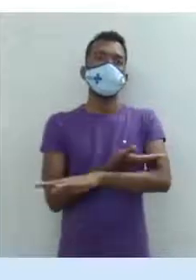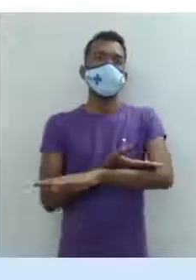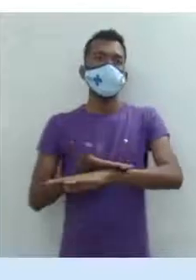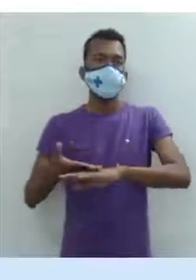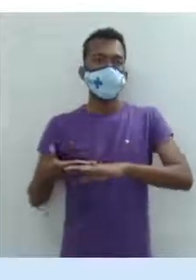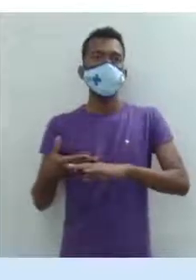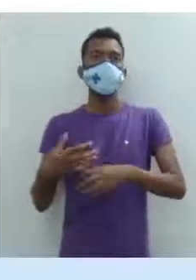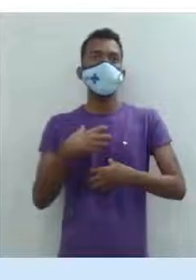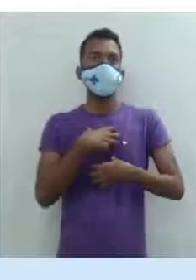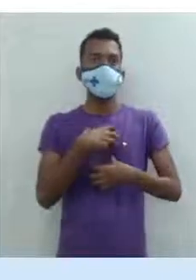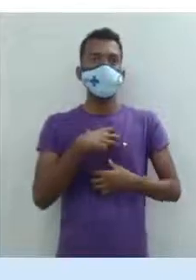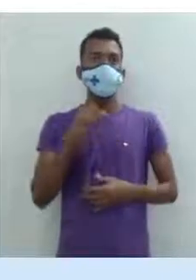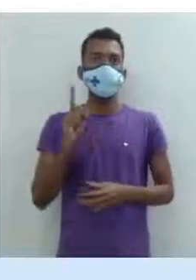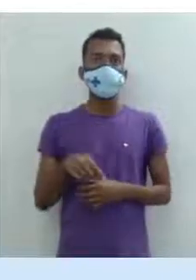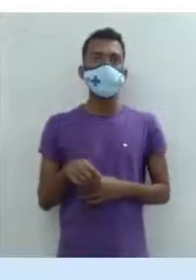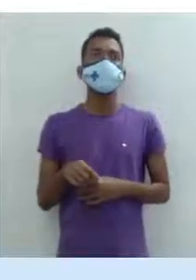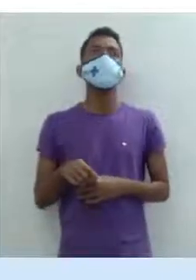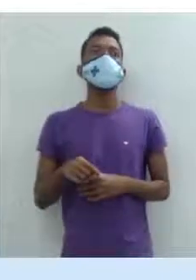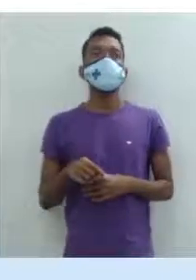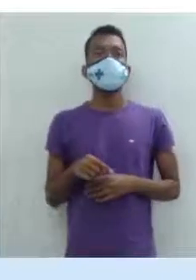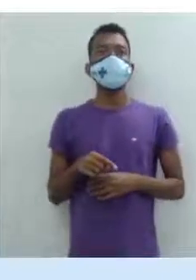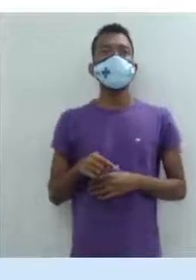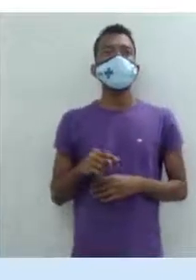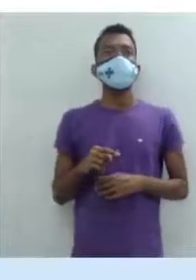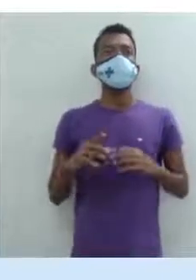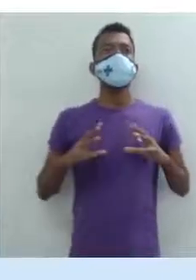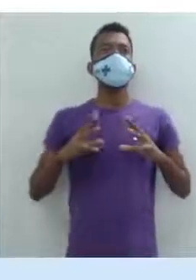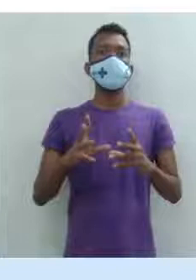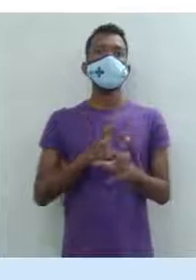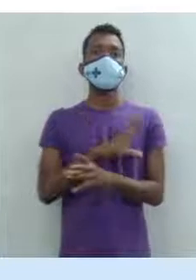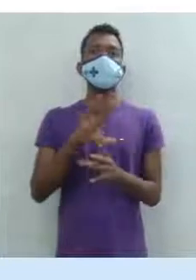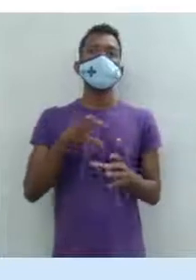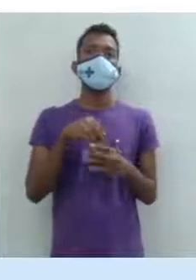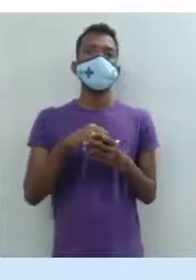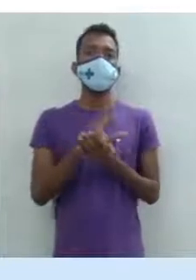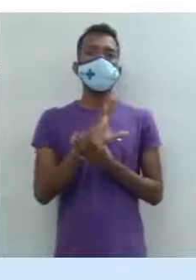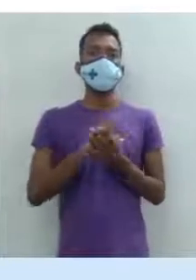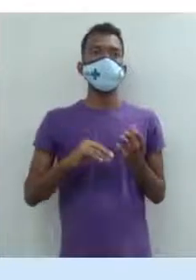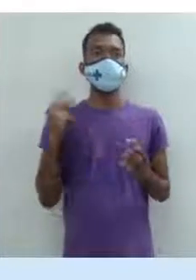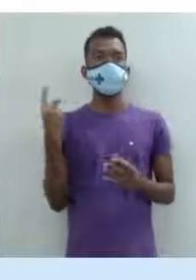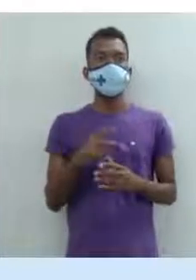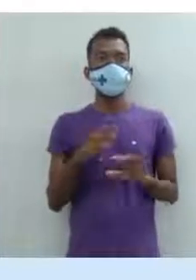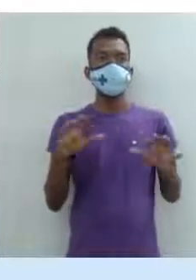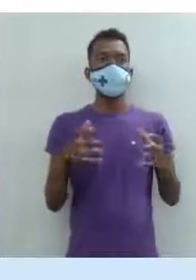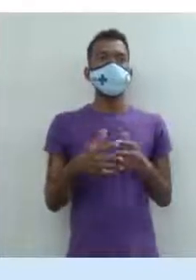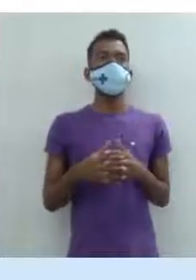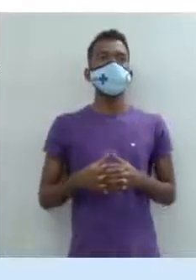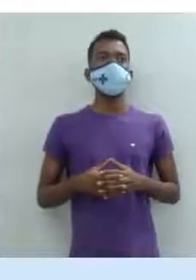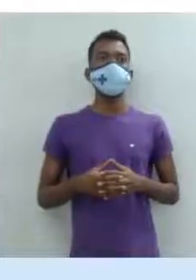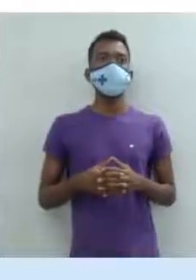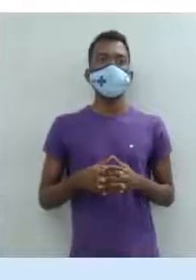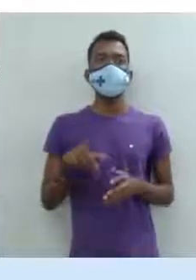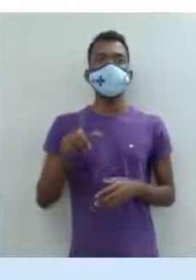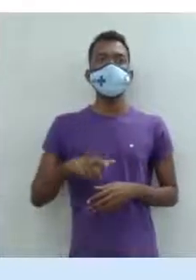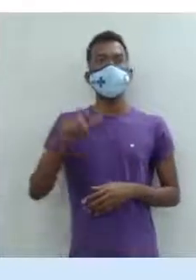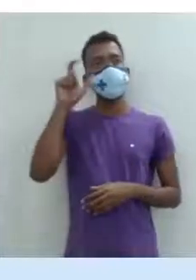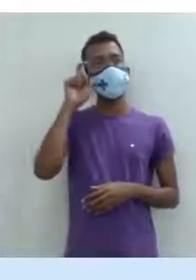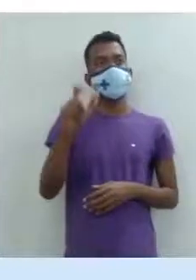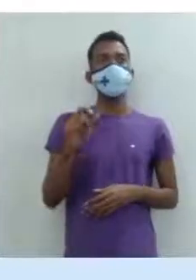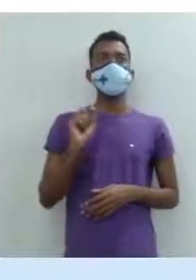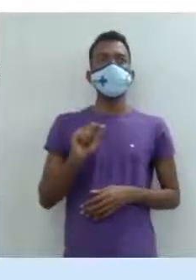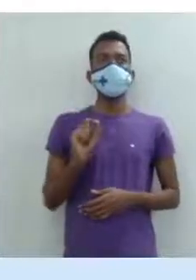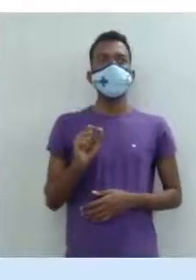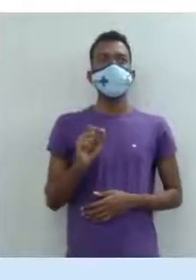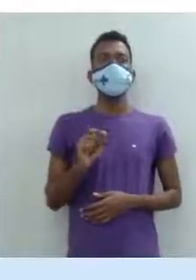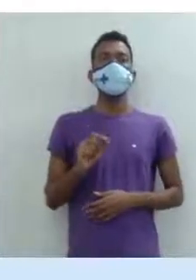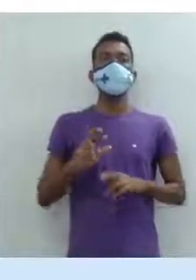Os costumes, né? Então, tudo assimilado dos povos indígenas. É interessante que há